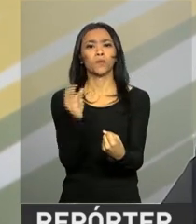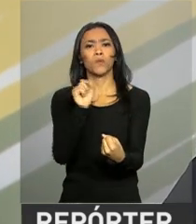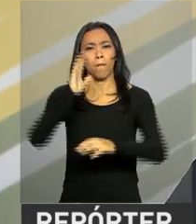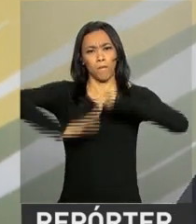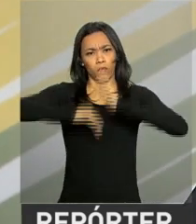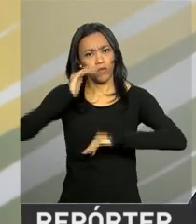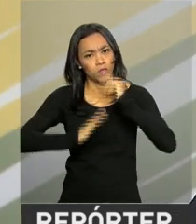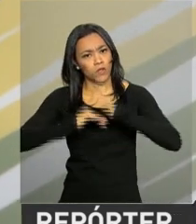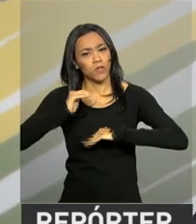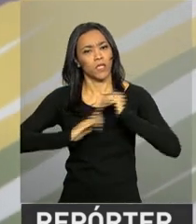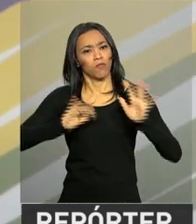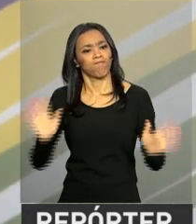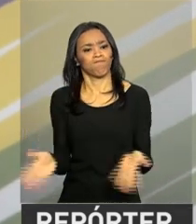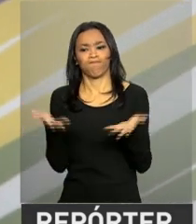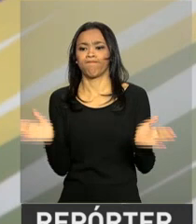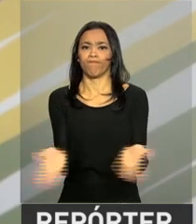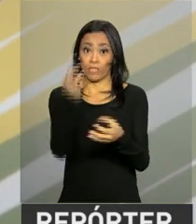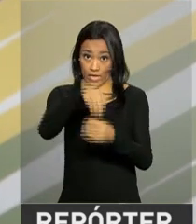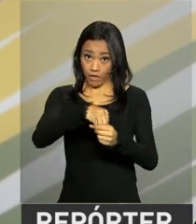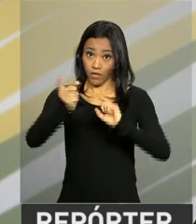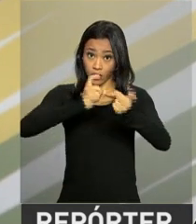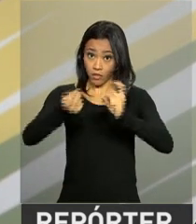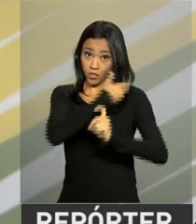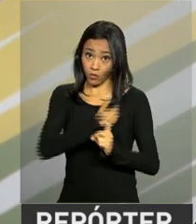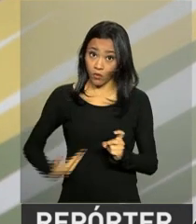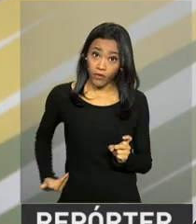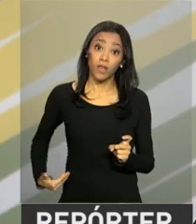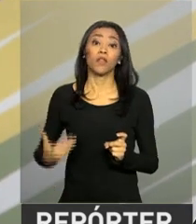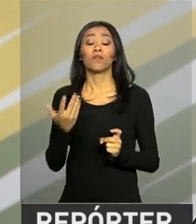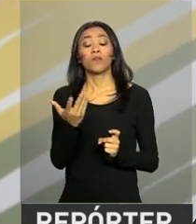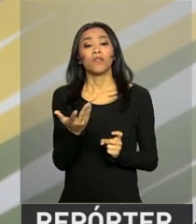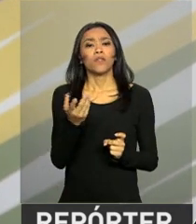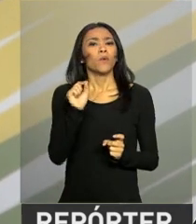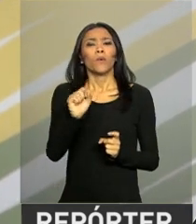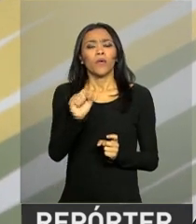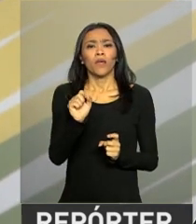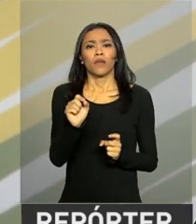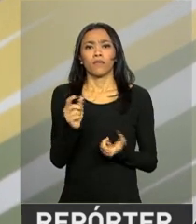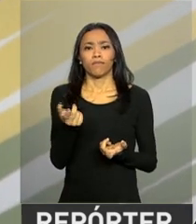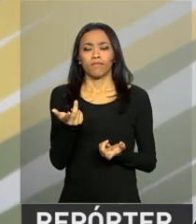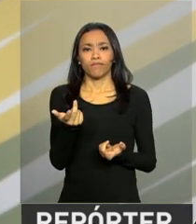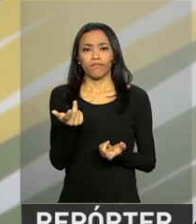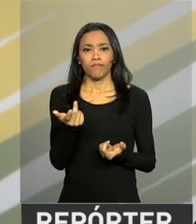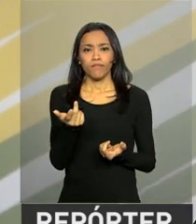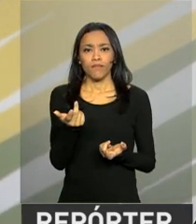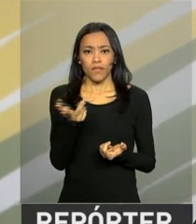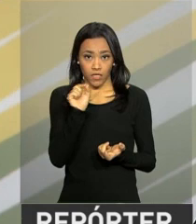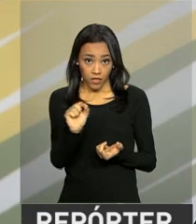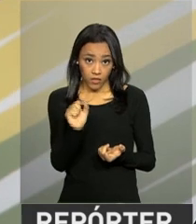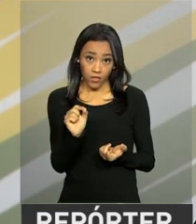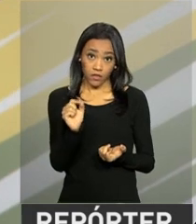profissionalização e eh da utilização eh